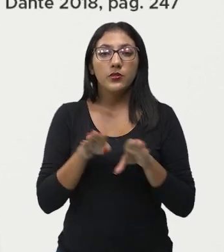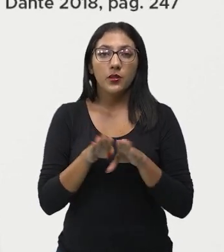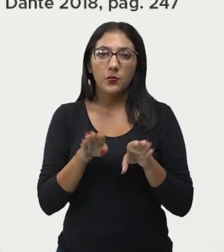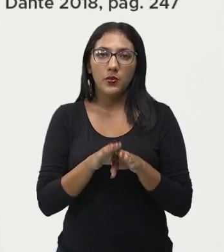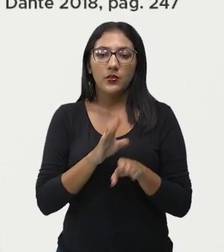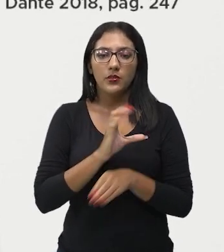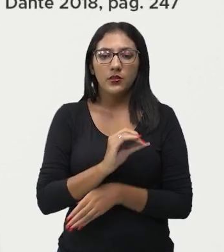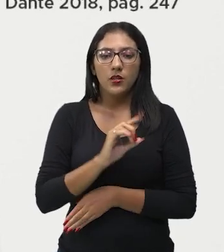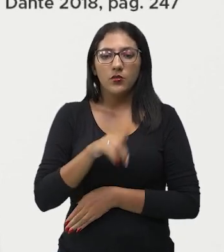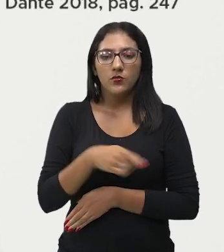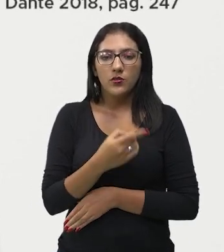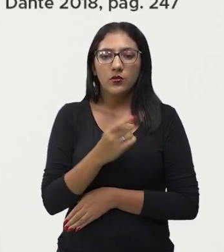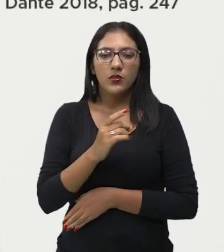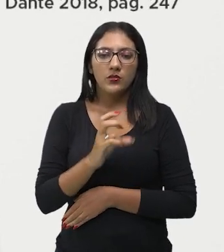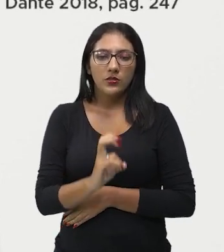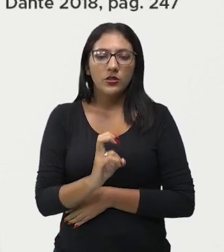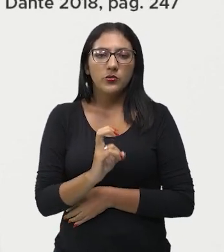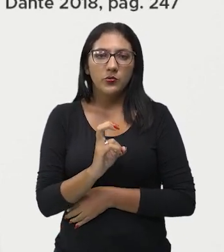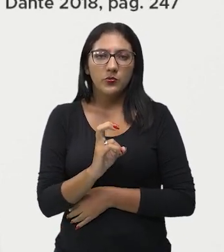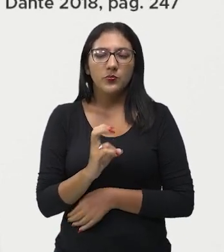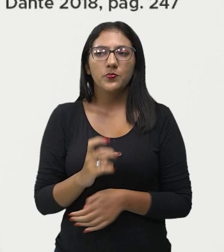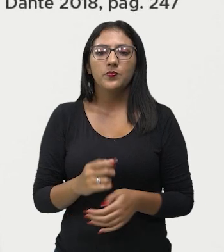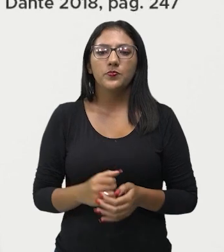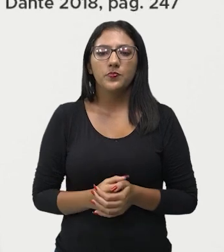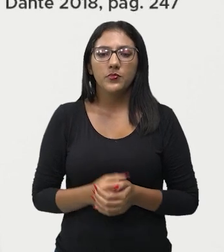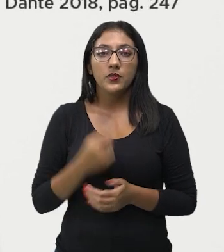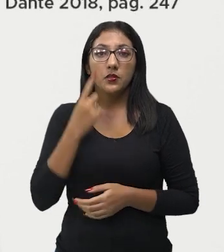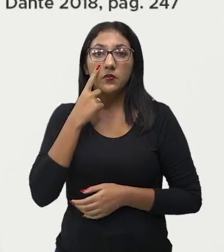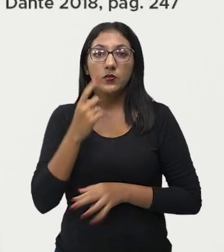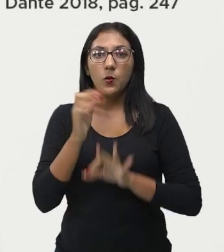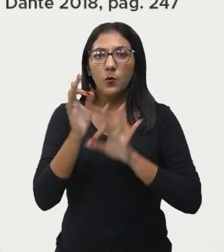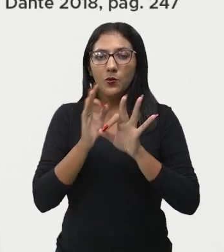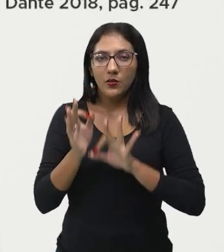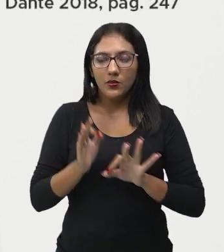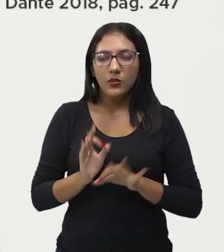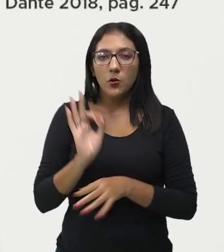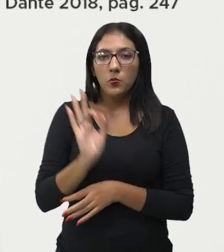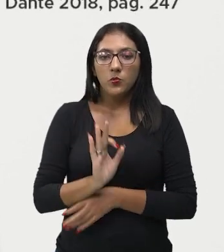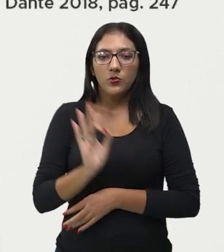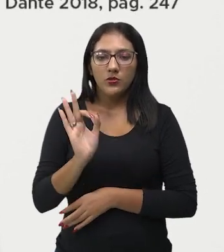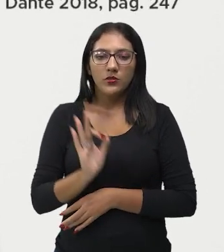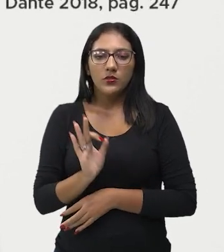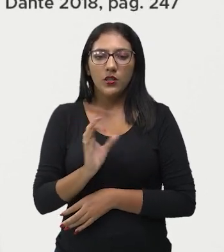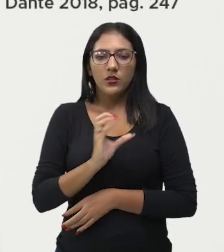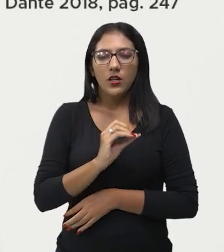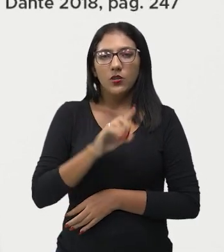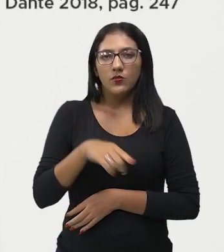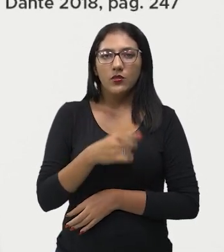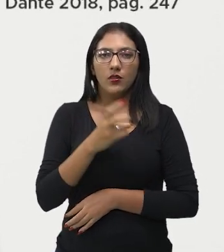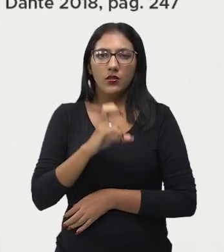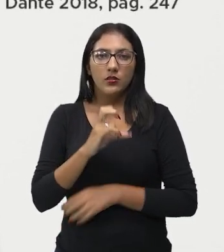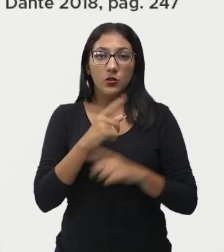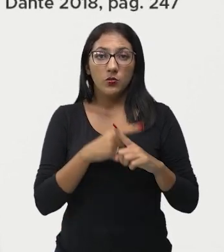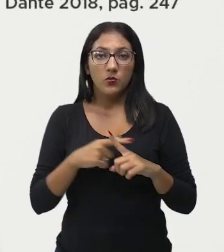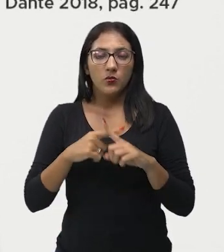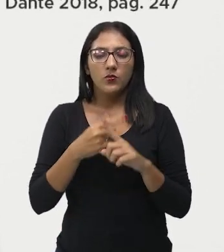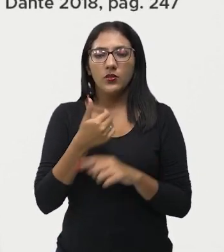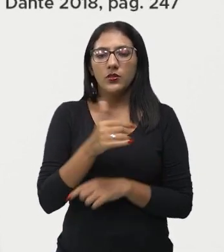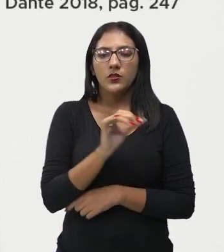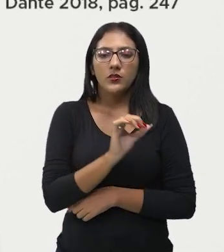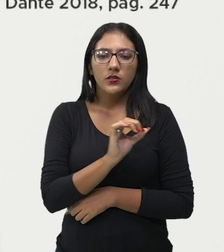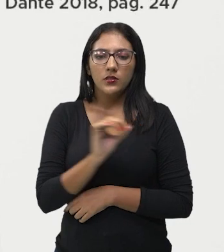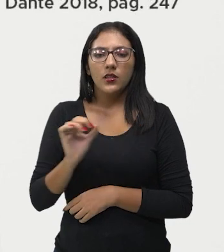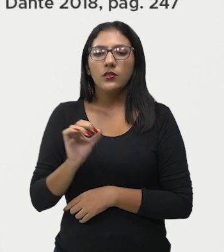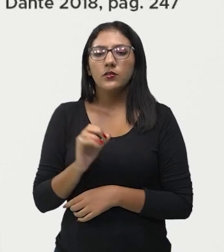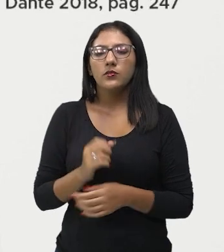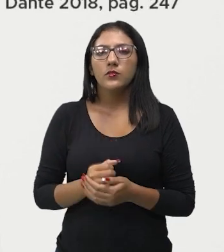que 0,5. E aí, em porcentagem, a gente multiplica isso aqui por 100. Feita essa multiplicação por 100, então nós vamos